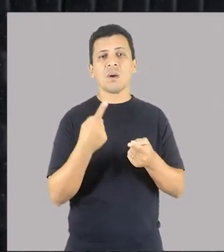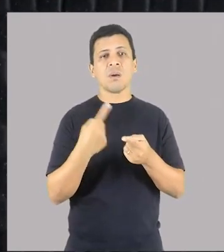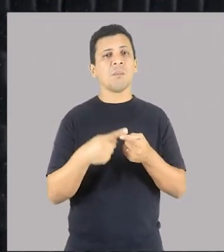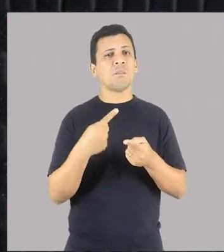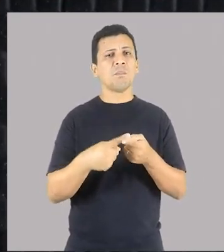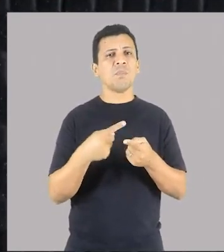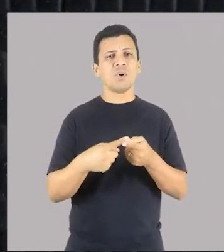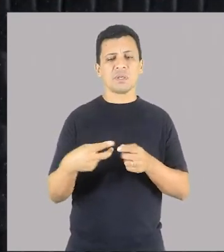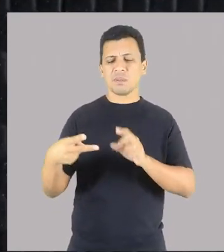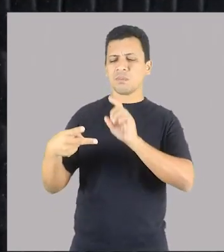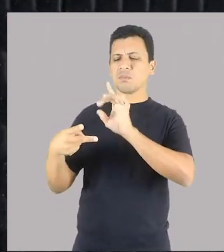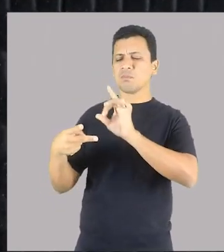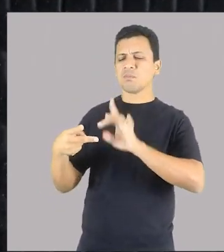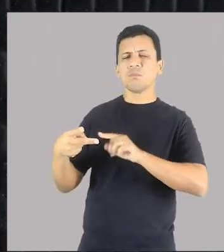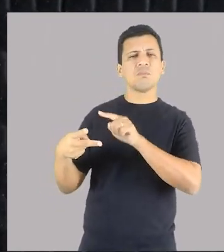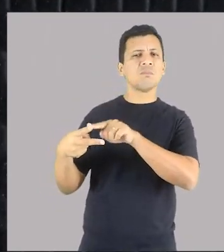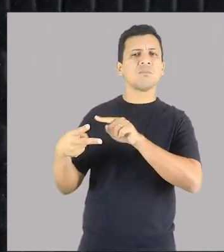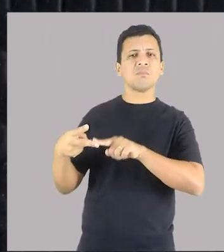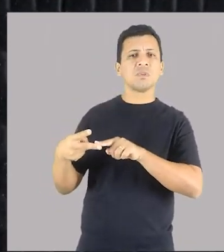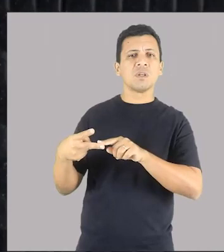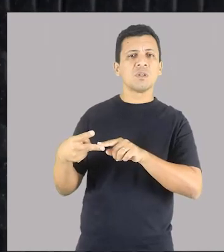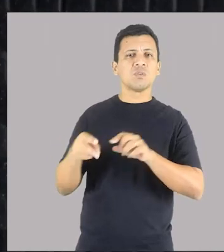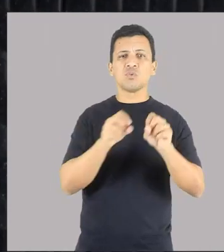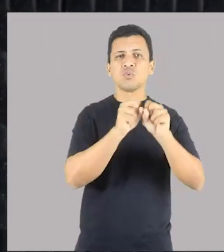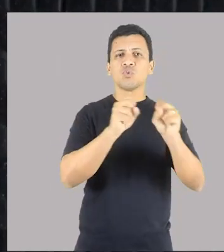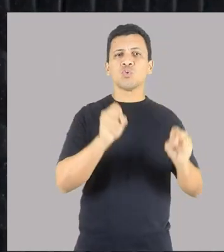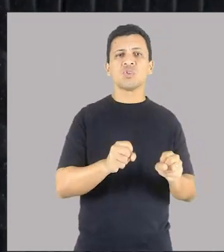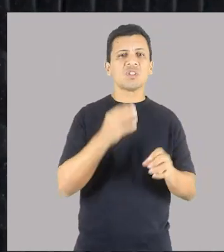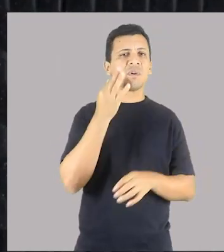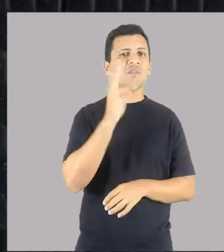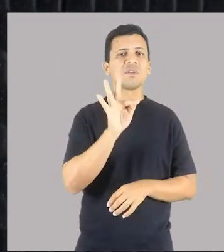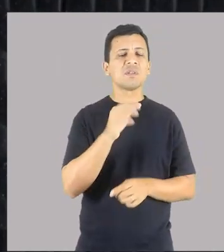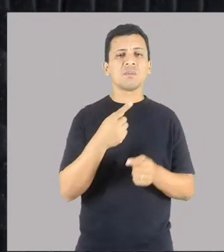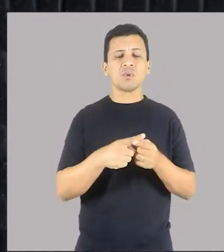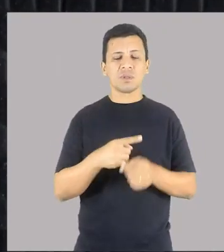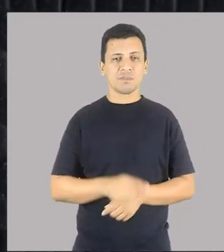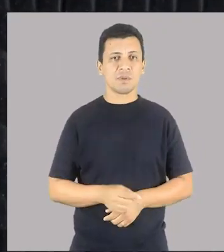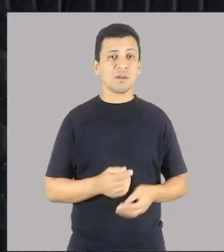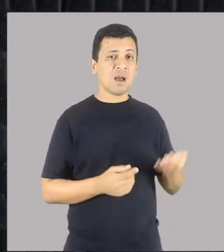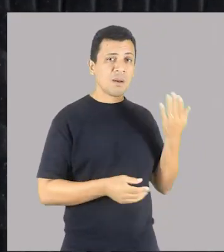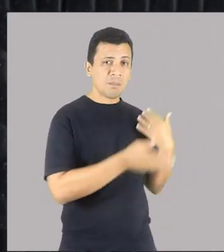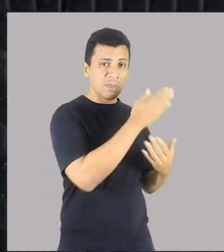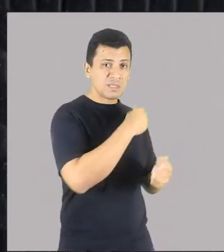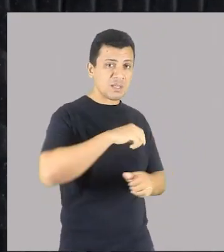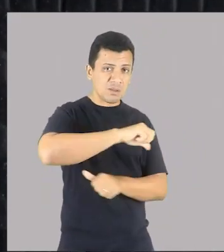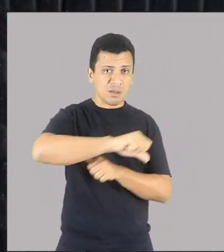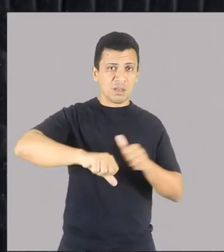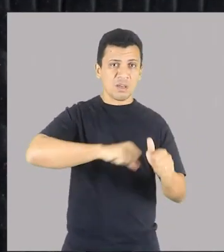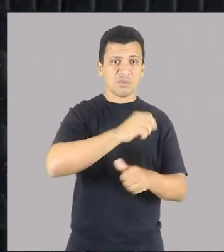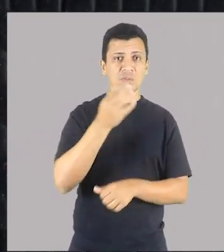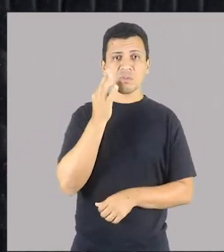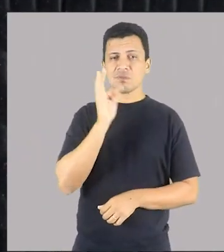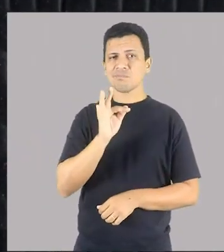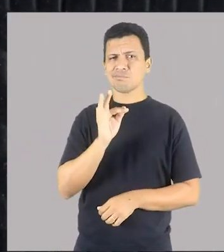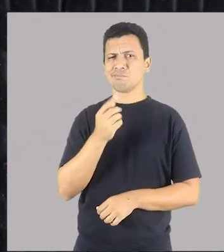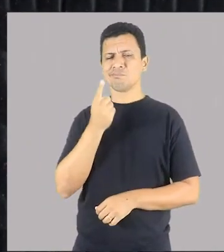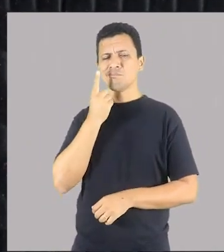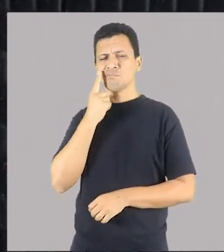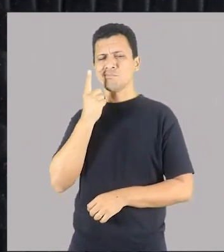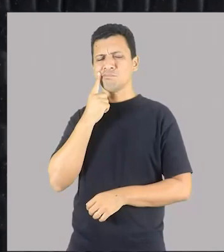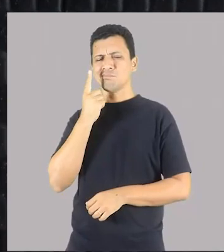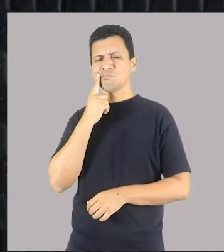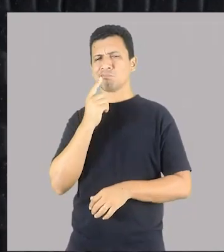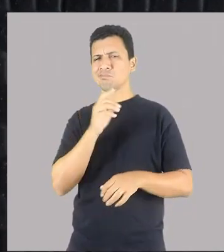existem duas jurisdições no sistema francês? Após a Revolução Francesa, houve ali uma desconfiança completa do